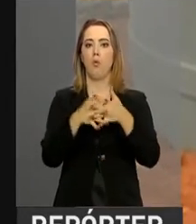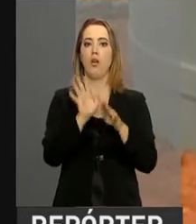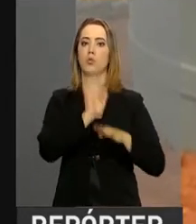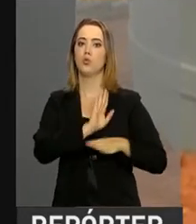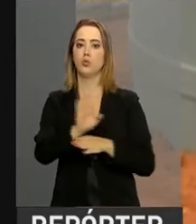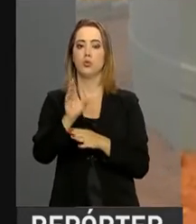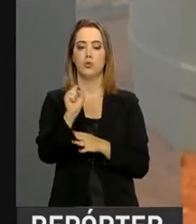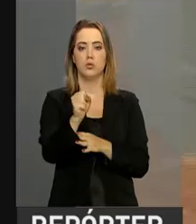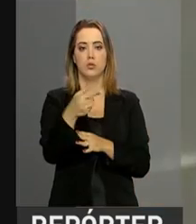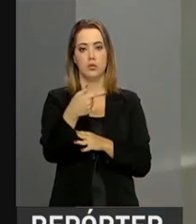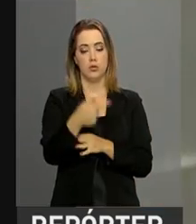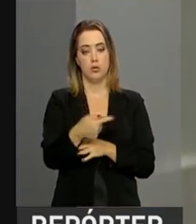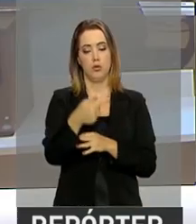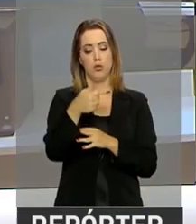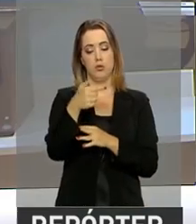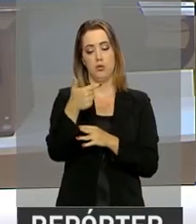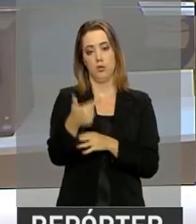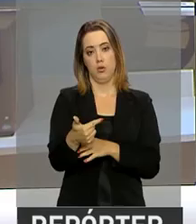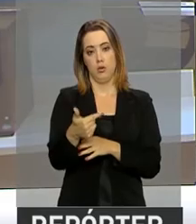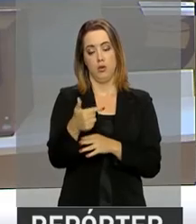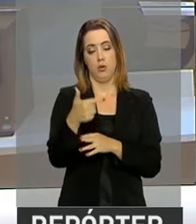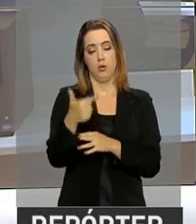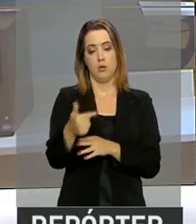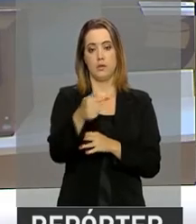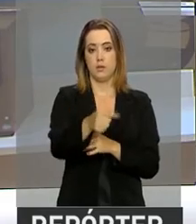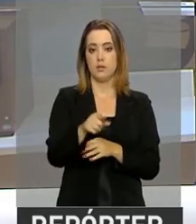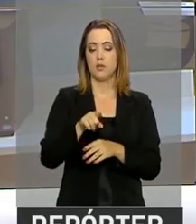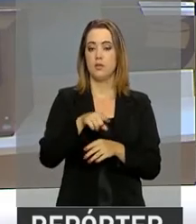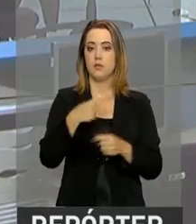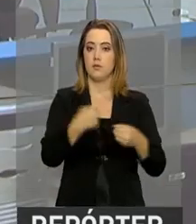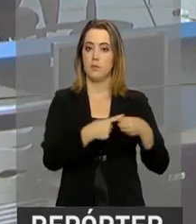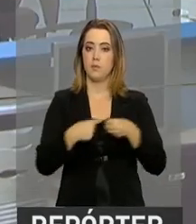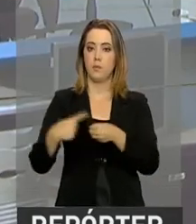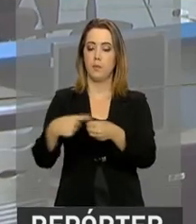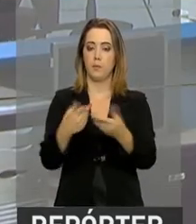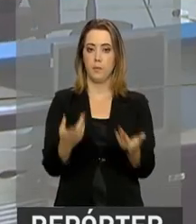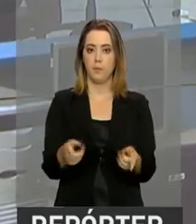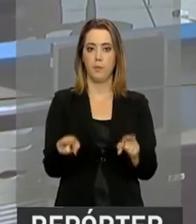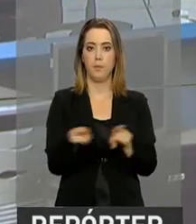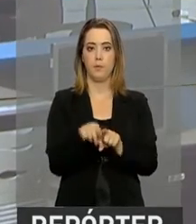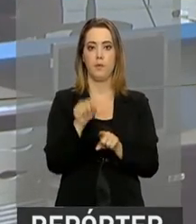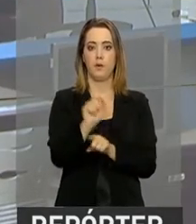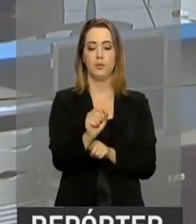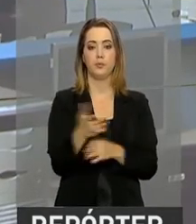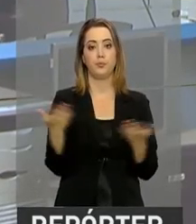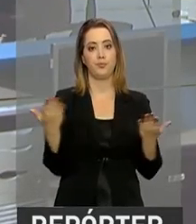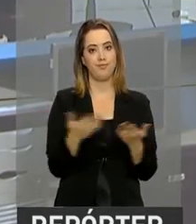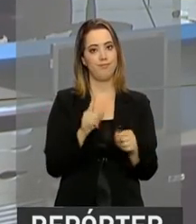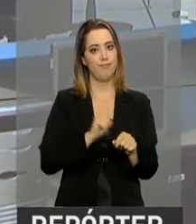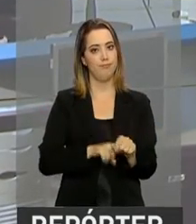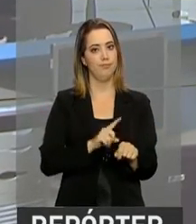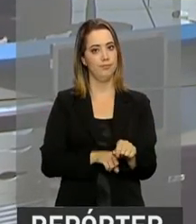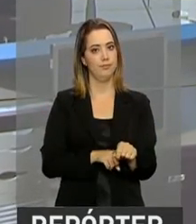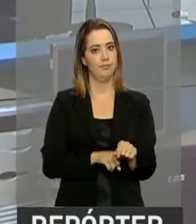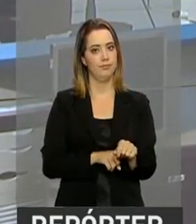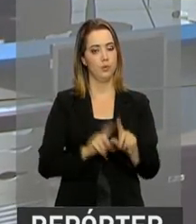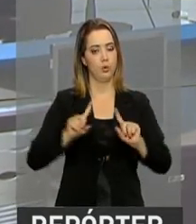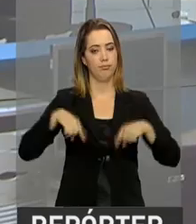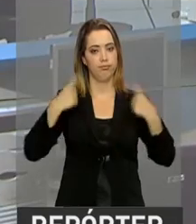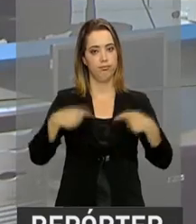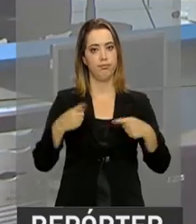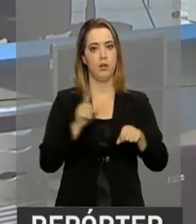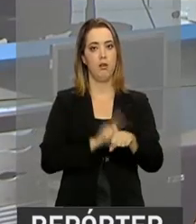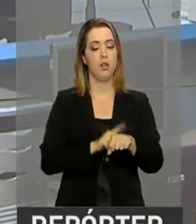8 estados do Nordeste, além do norte de Minas Gerais. E foi prorrogado para o dia 21 de novembro o